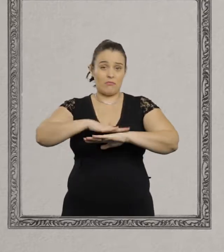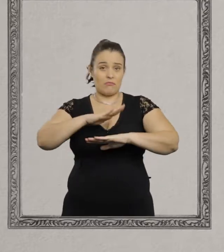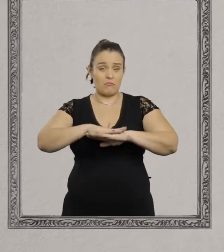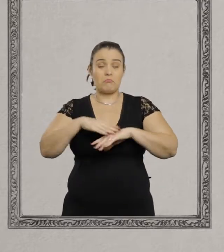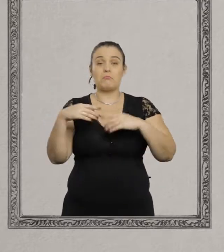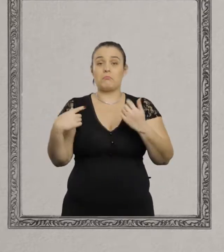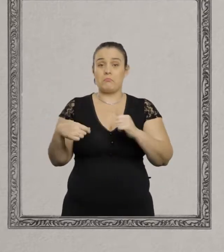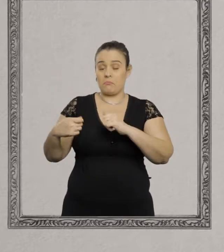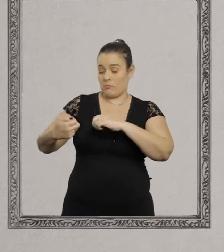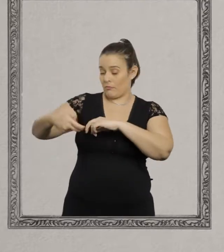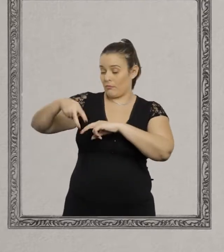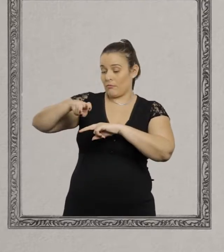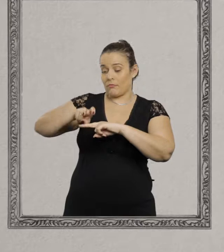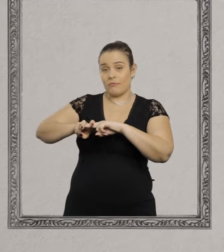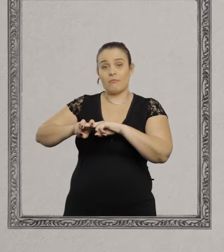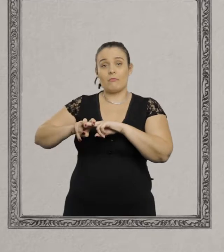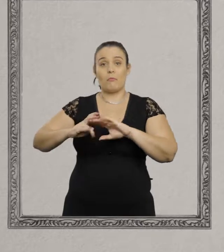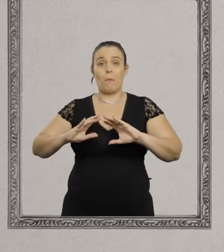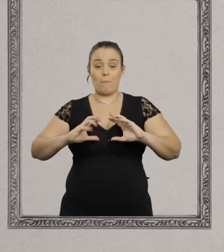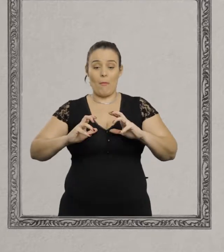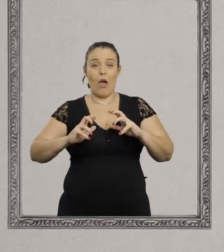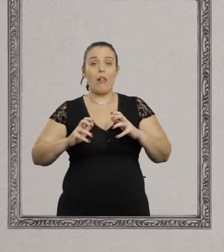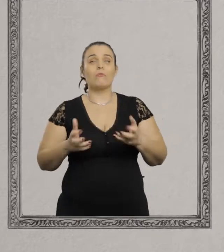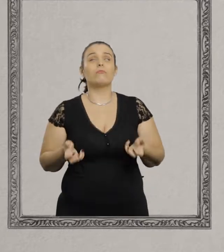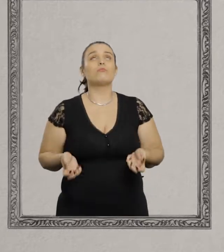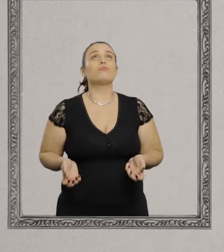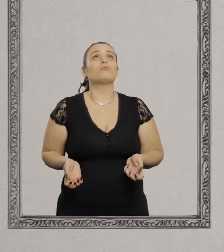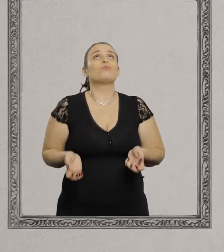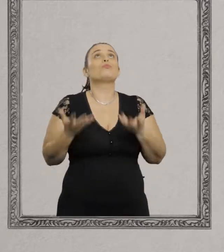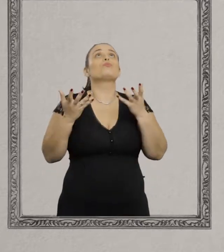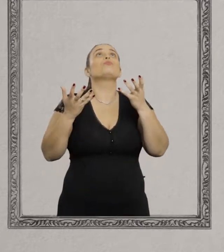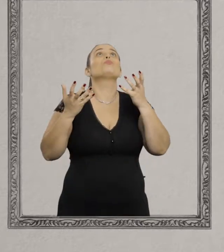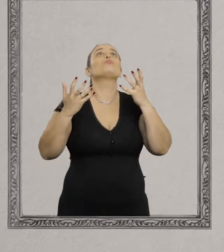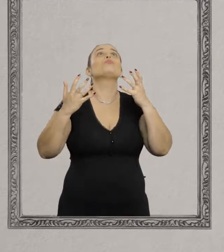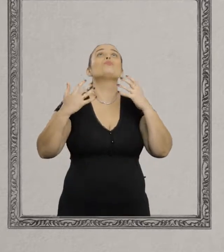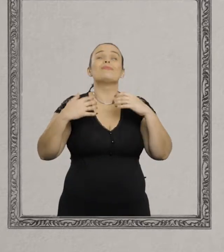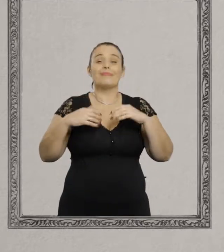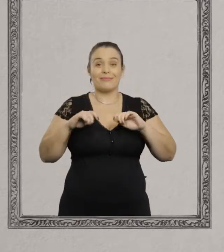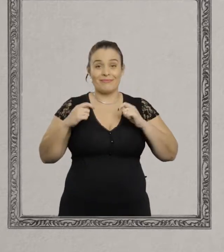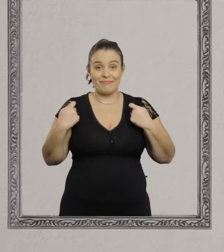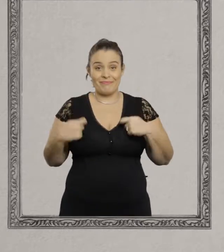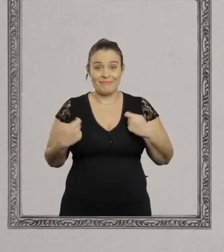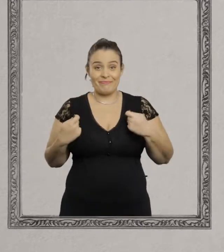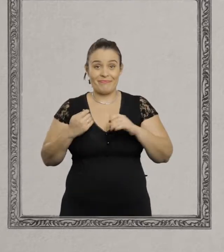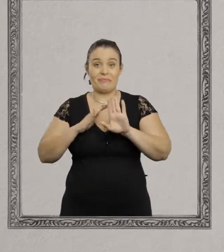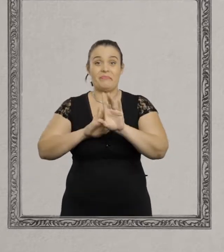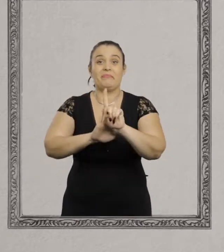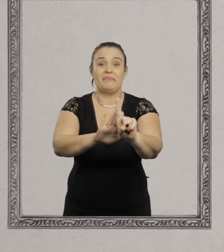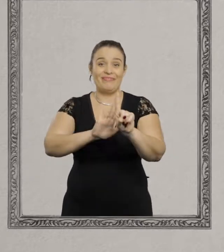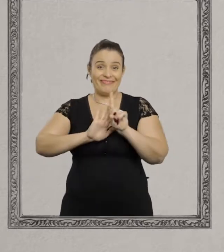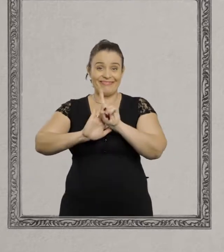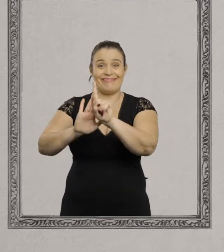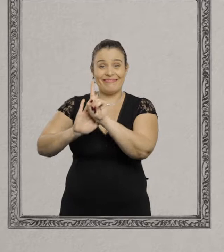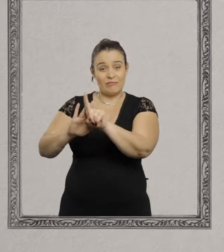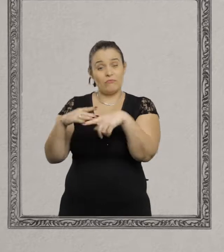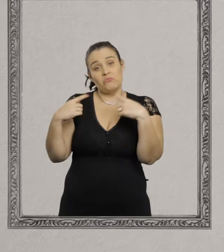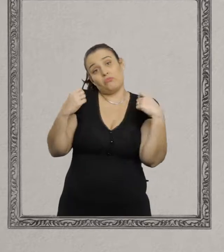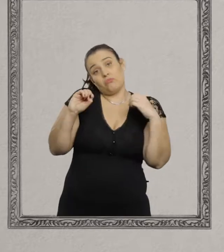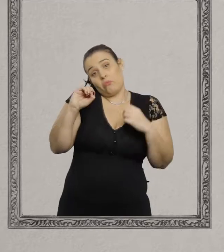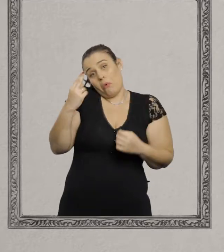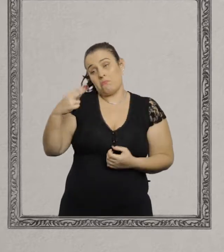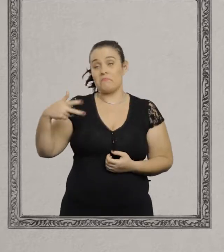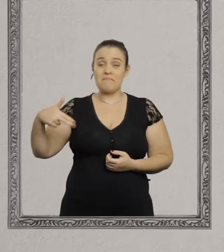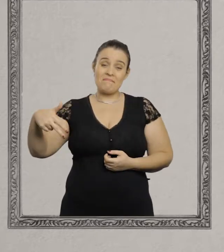todas as crianças fazem. Eles tinham que sentar em bancos, jogar uma bola para cima. Precisavam empurrar uns